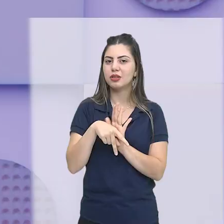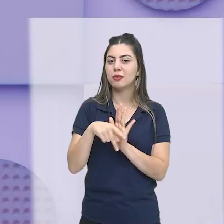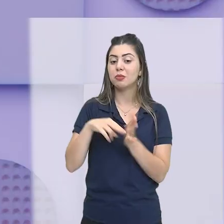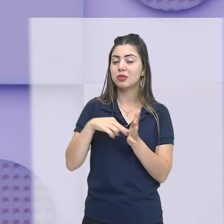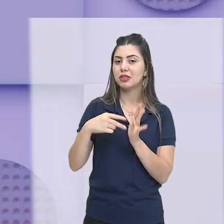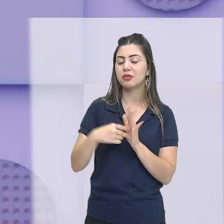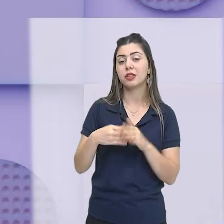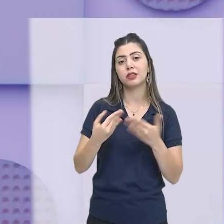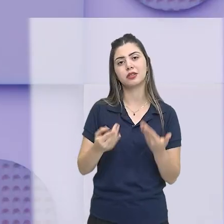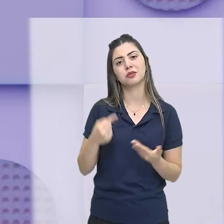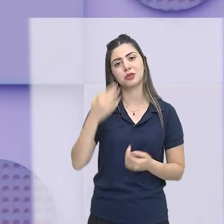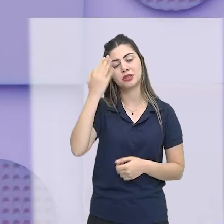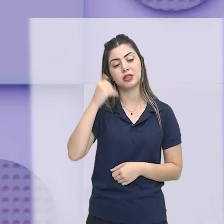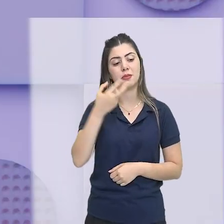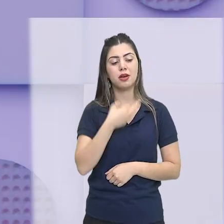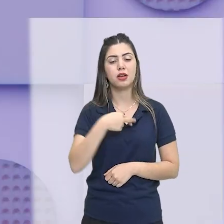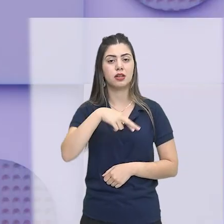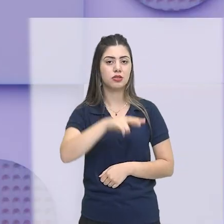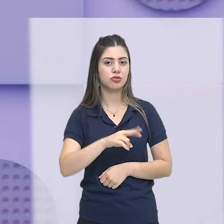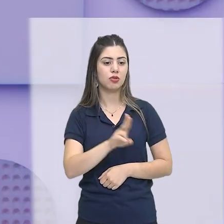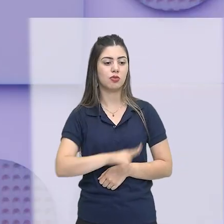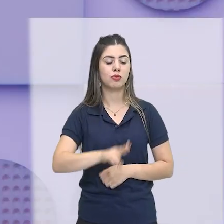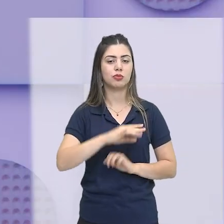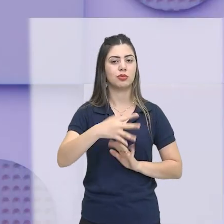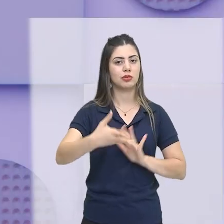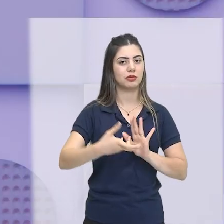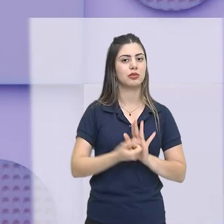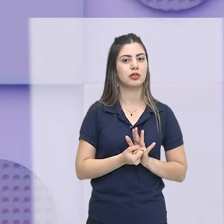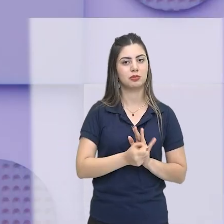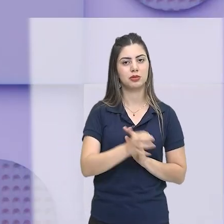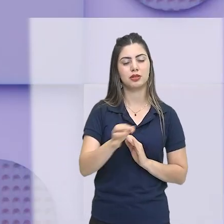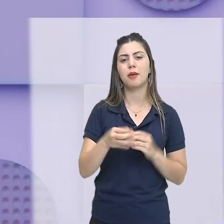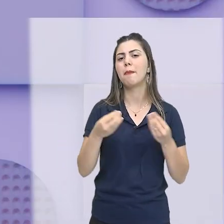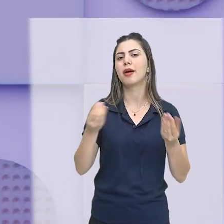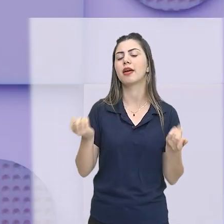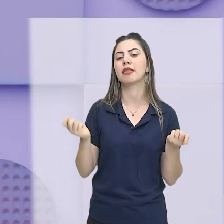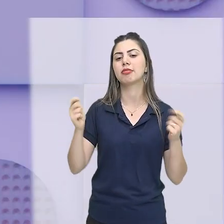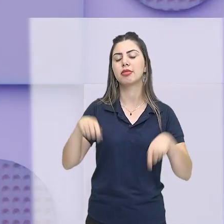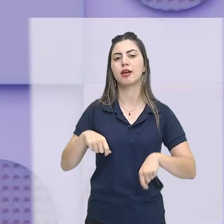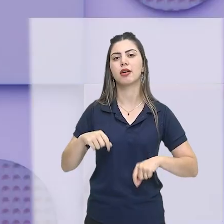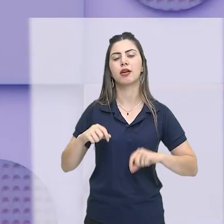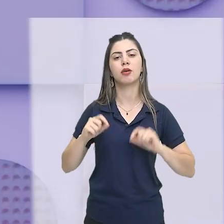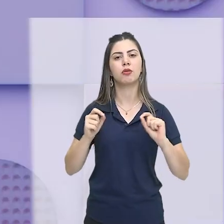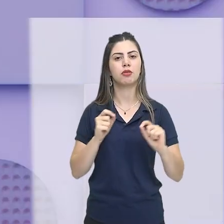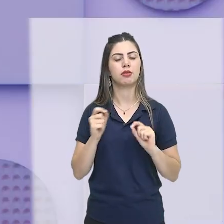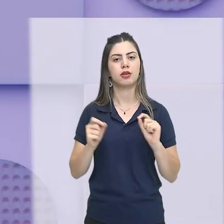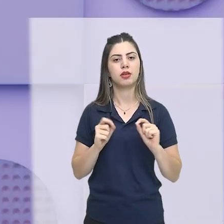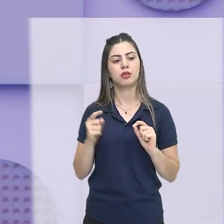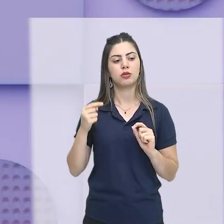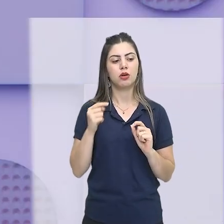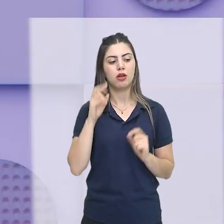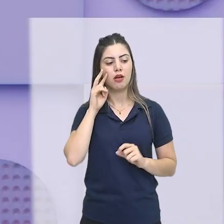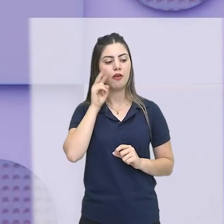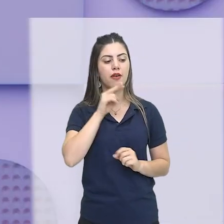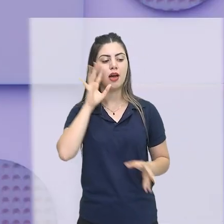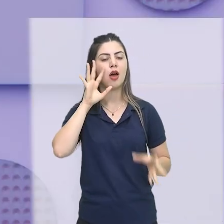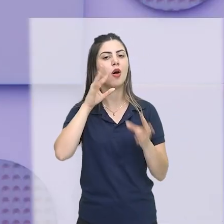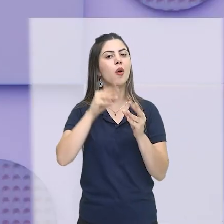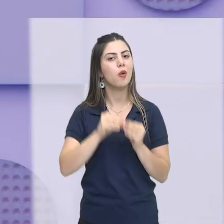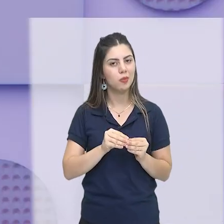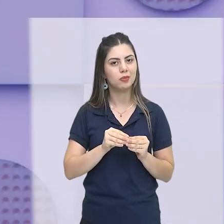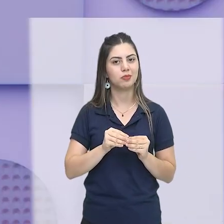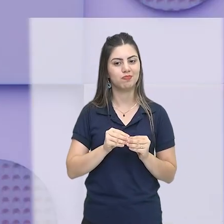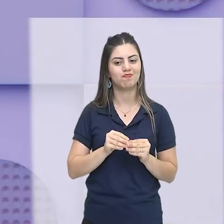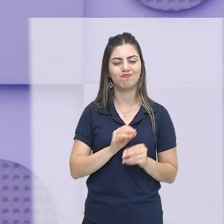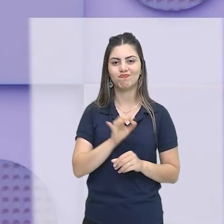as religiões, de certa forma, usam disso para poder qualificar e, de certa forma,